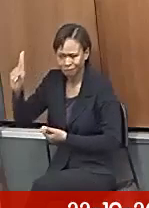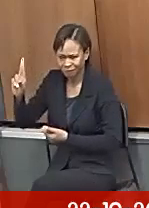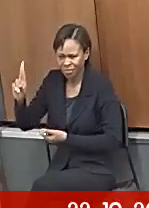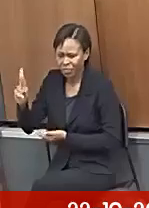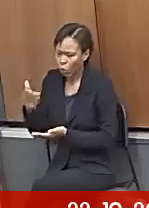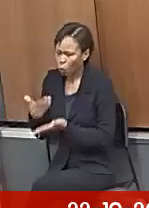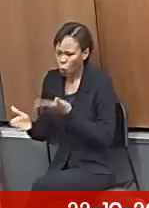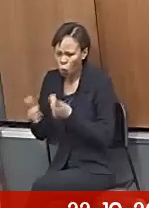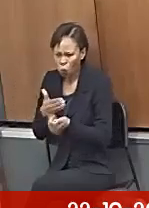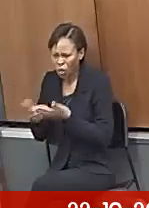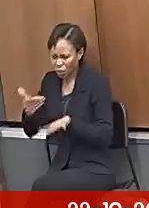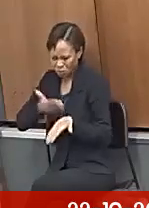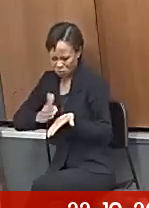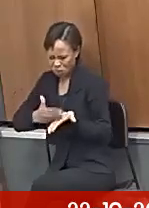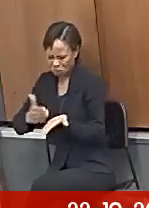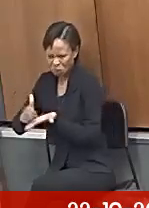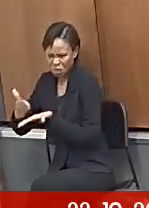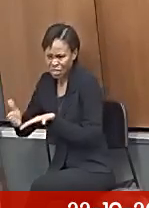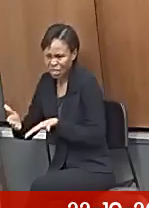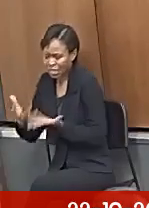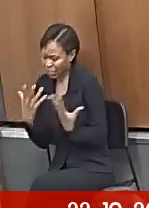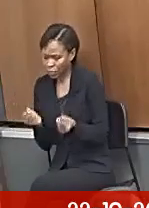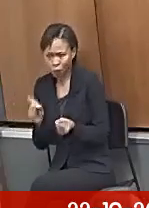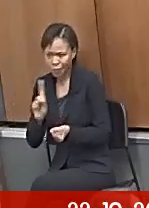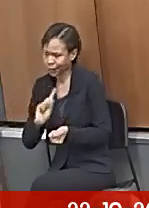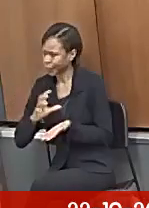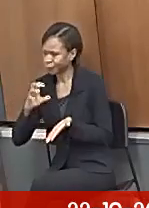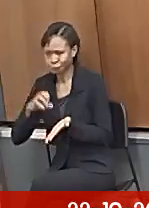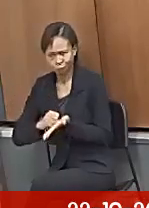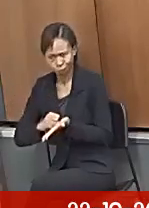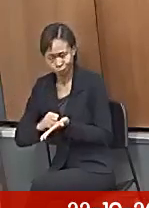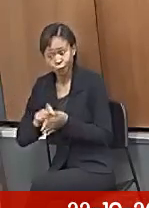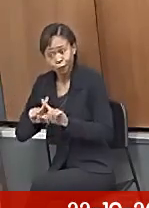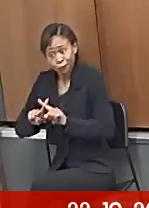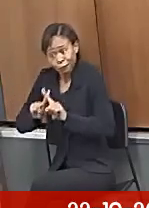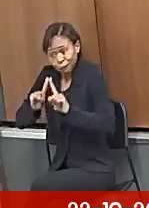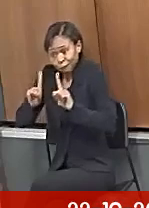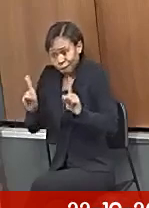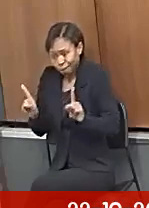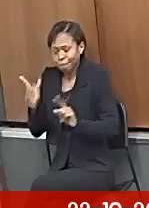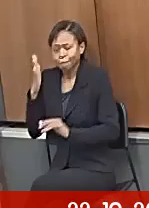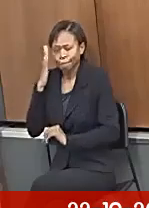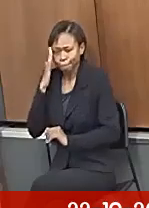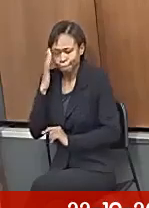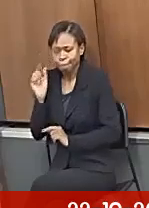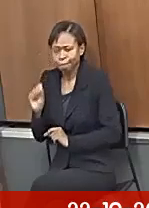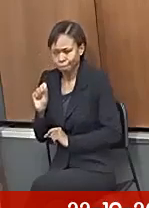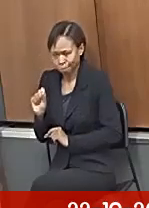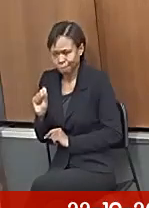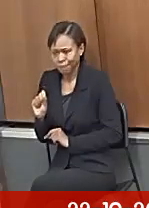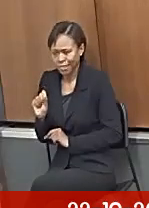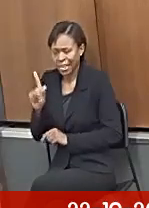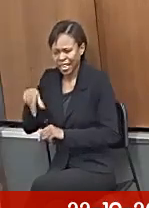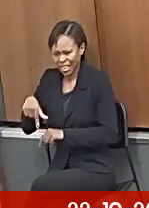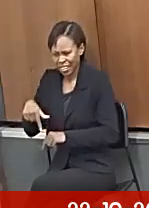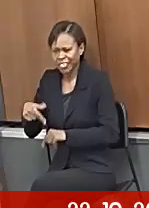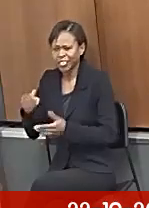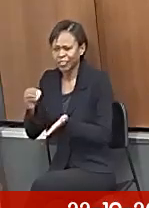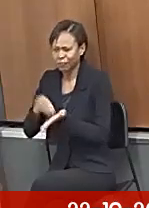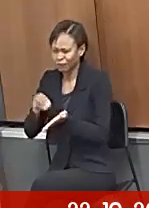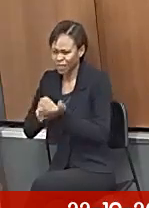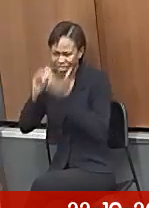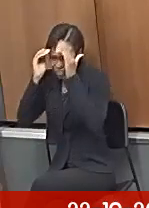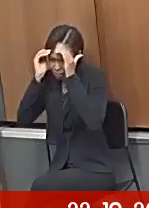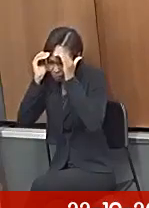prática excludente, sobretudo negativa de matrículas. Mas sei que esse fato de ser uma prática inconstitucional também não tem